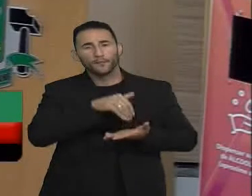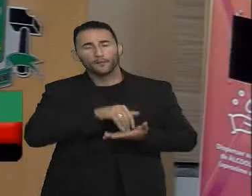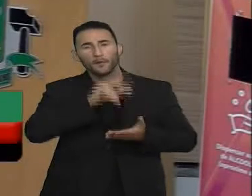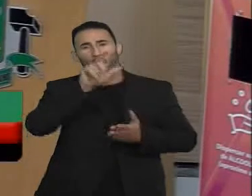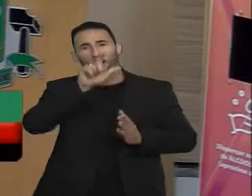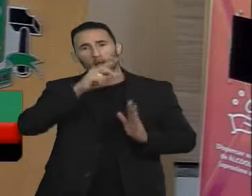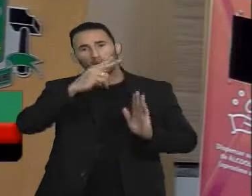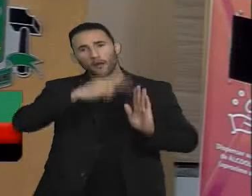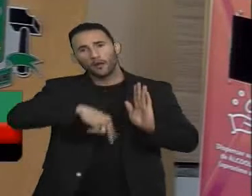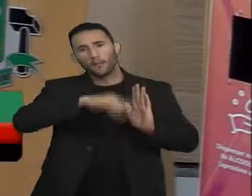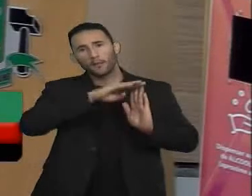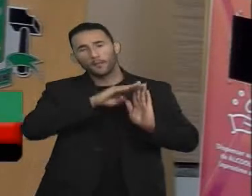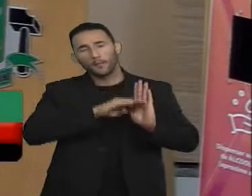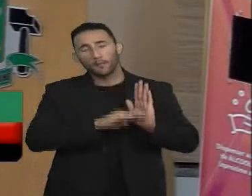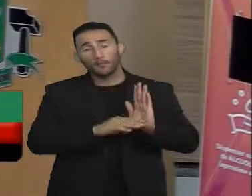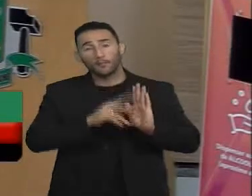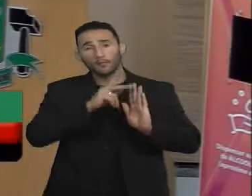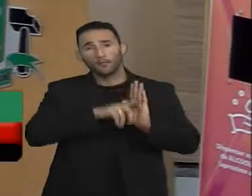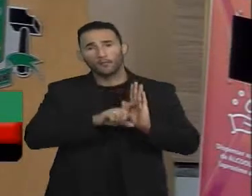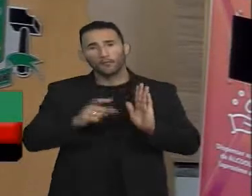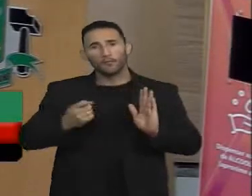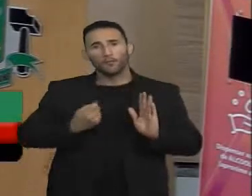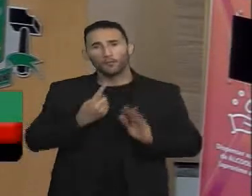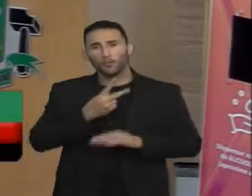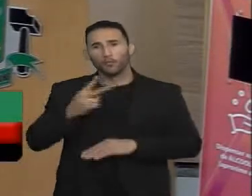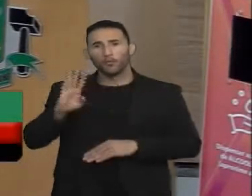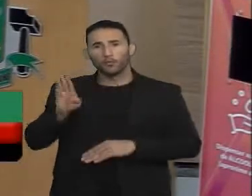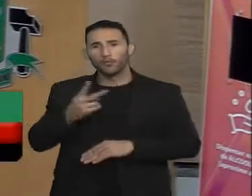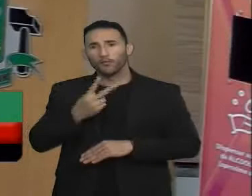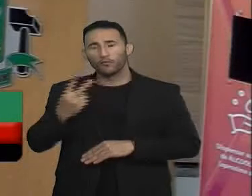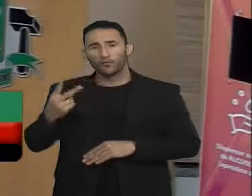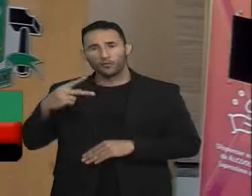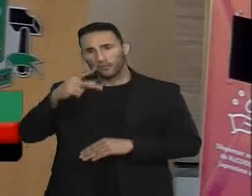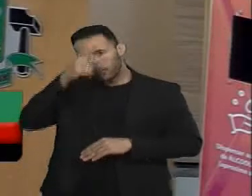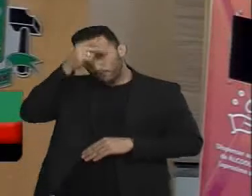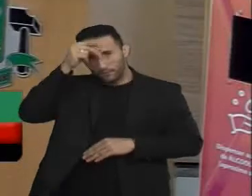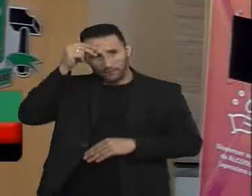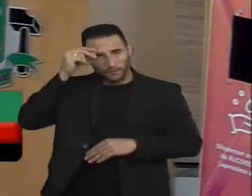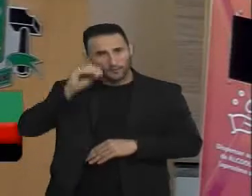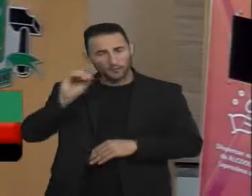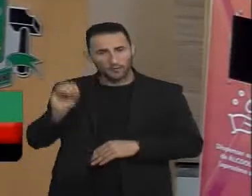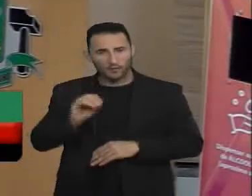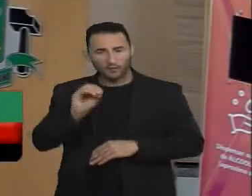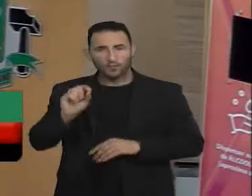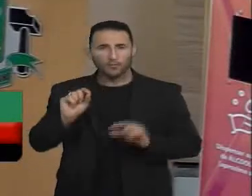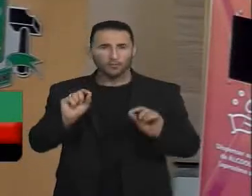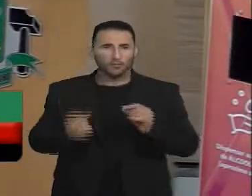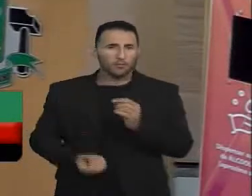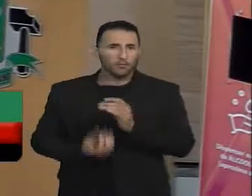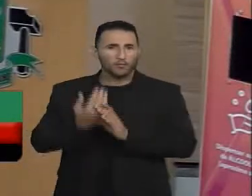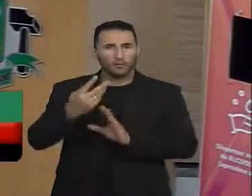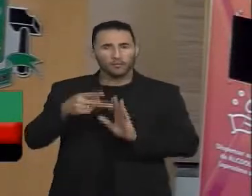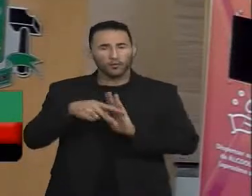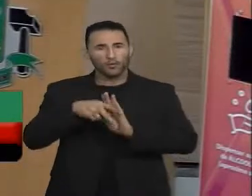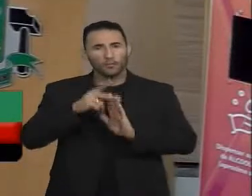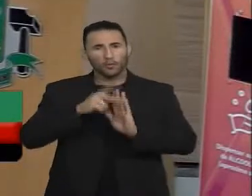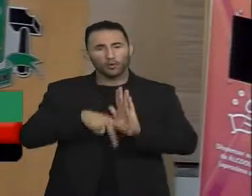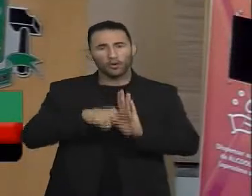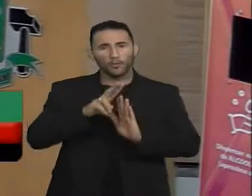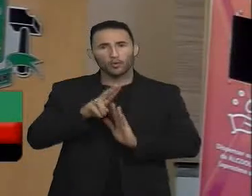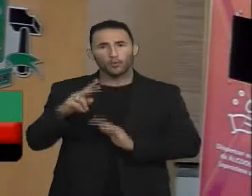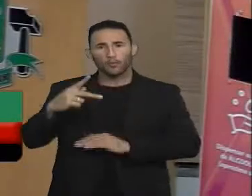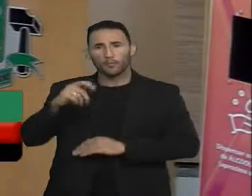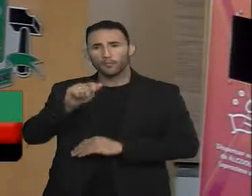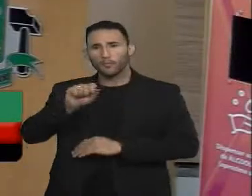Projeto de lei número 12 de 2022 da Prefeitura Municipal de Osasco, institui o programa Passe Emprego